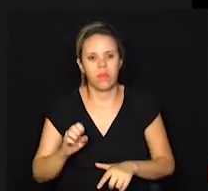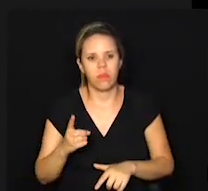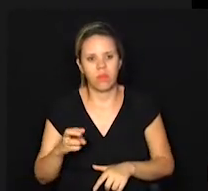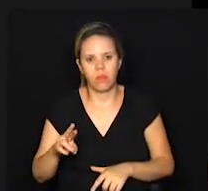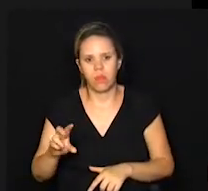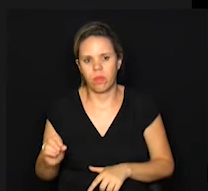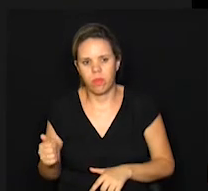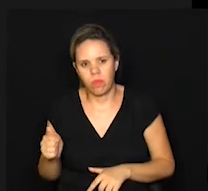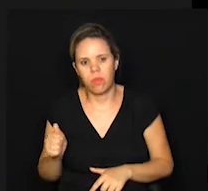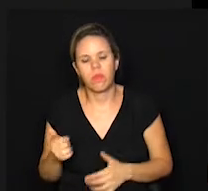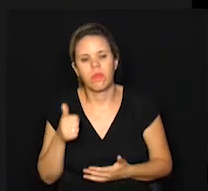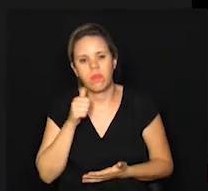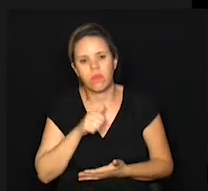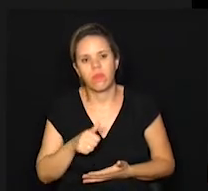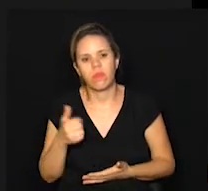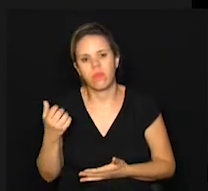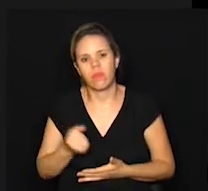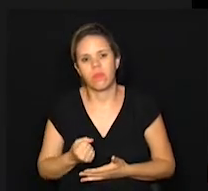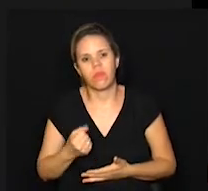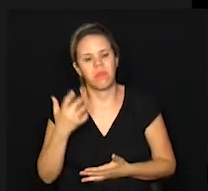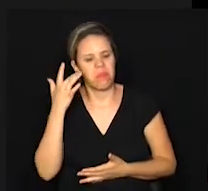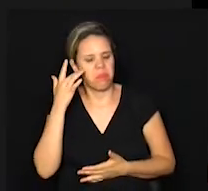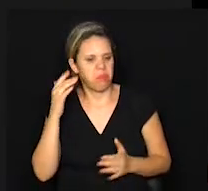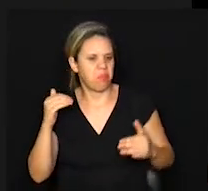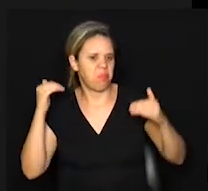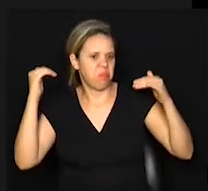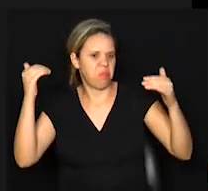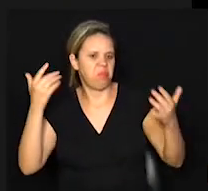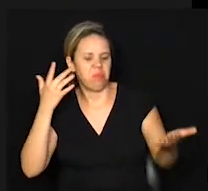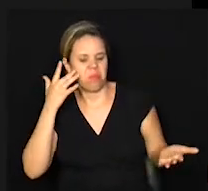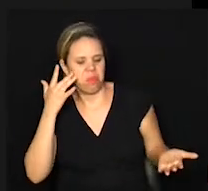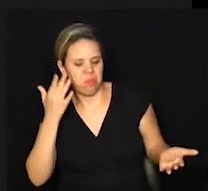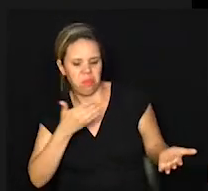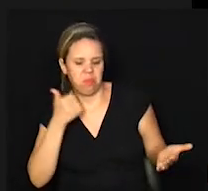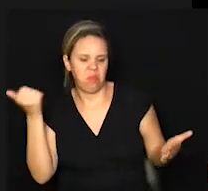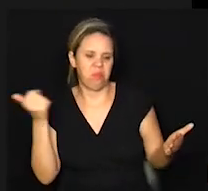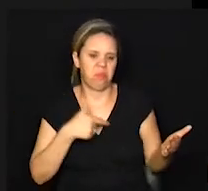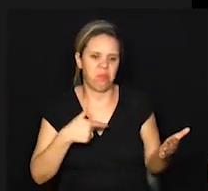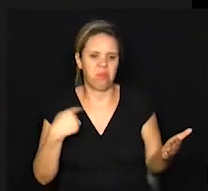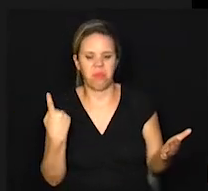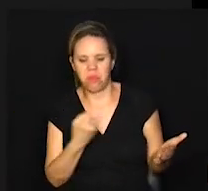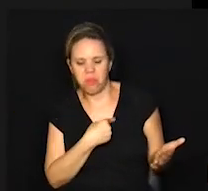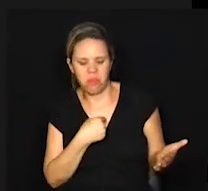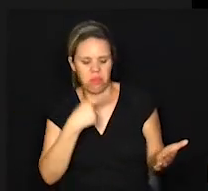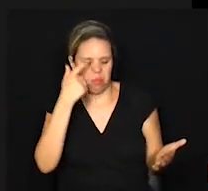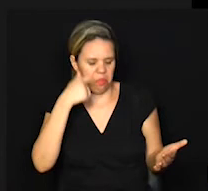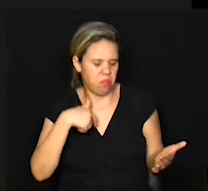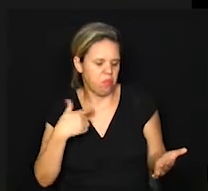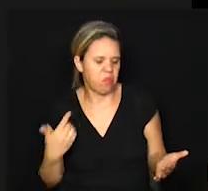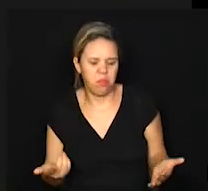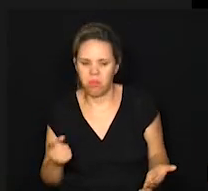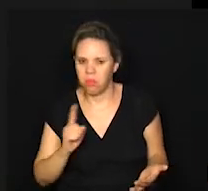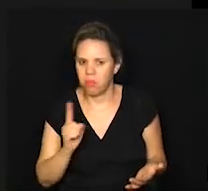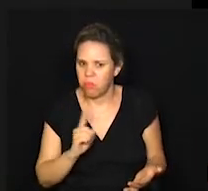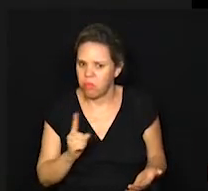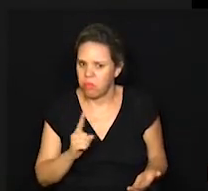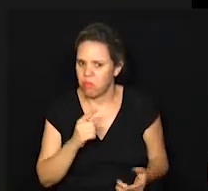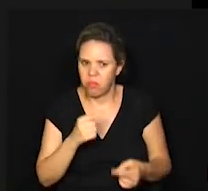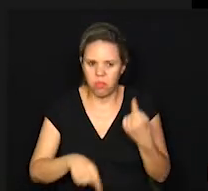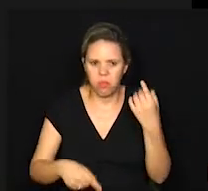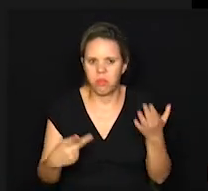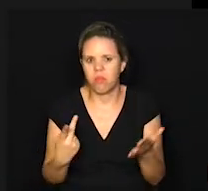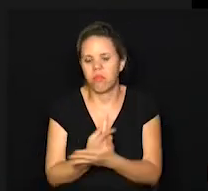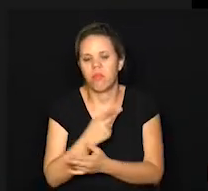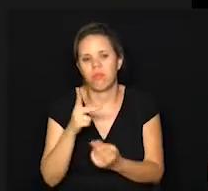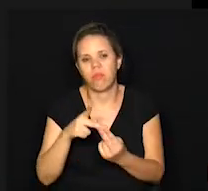Franco, branca, que se achava, só porque é branca, se acha superior a mim. Não, isso não é justo. A Unip